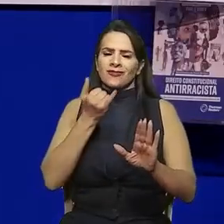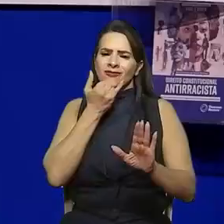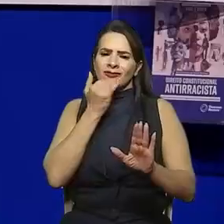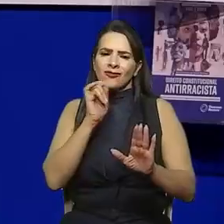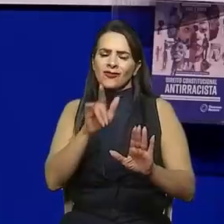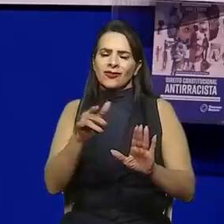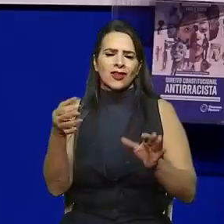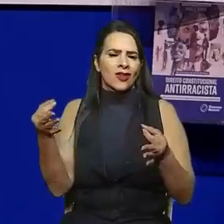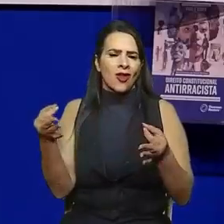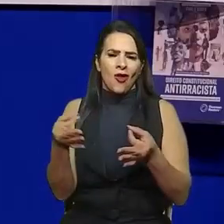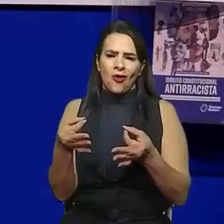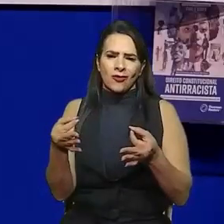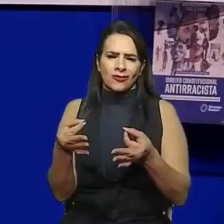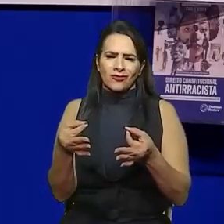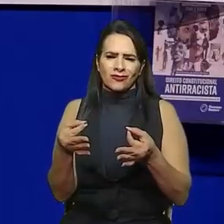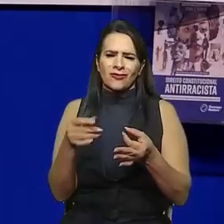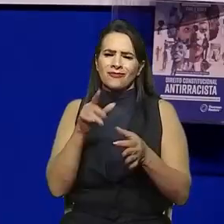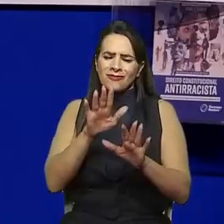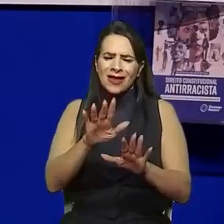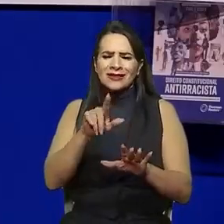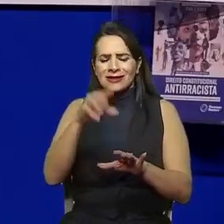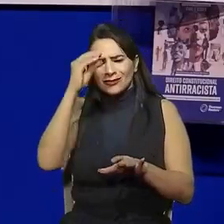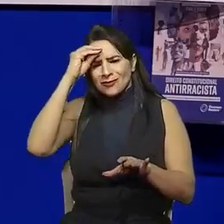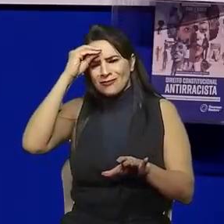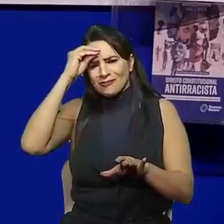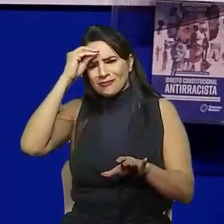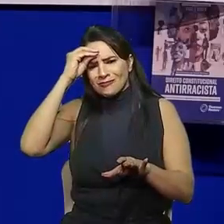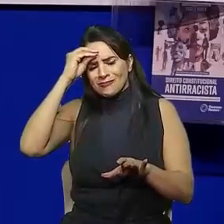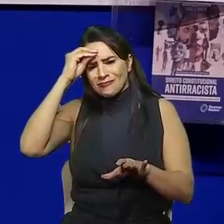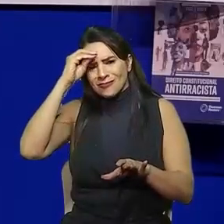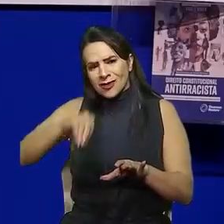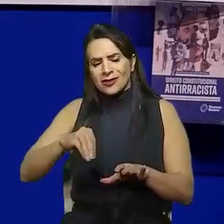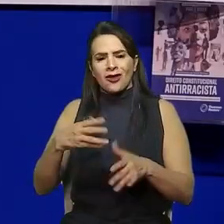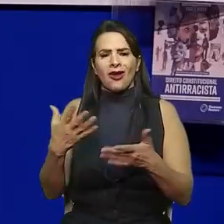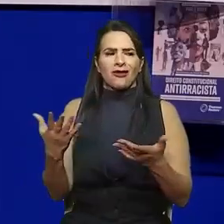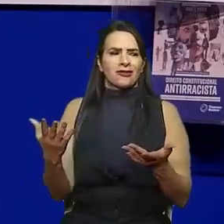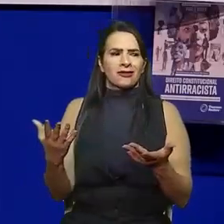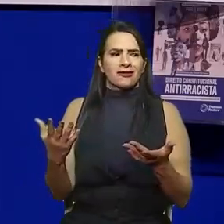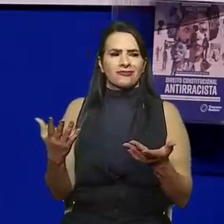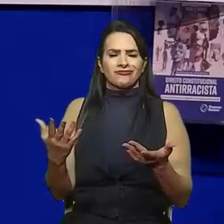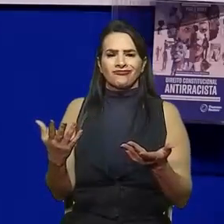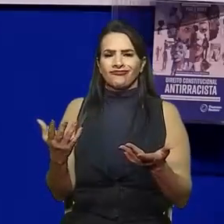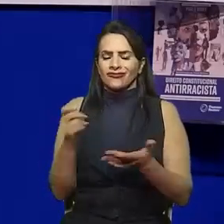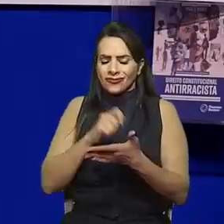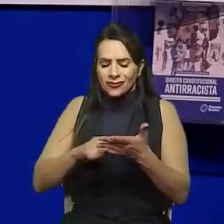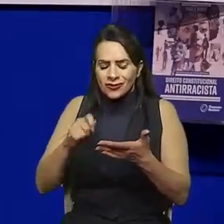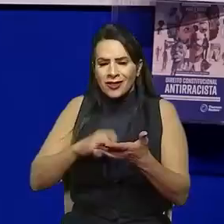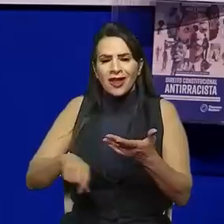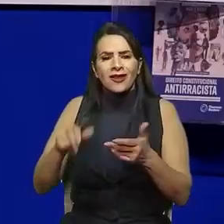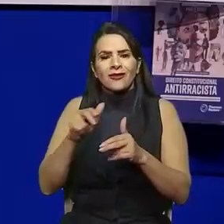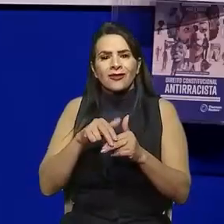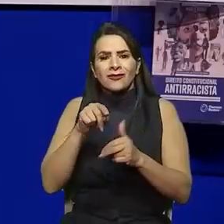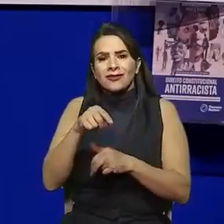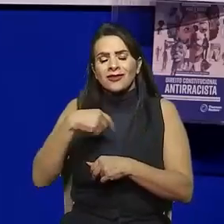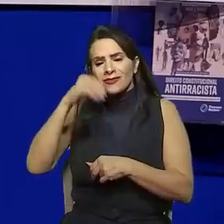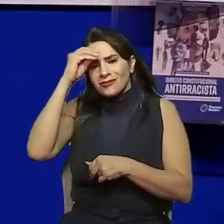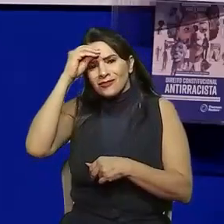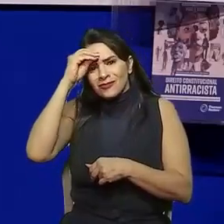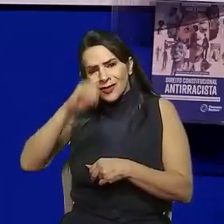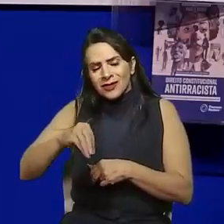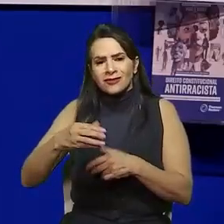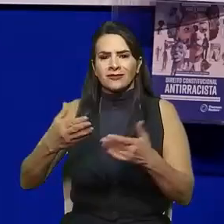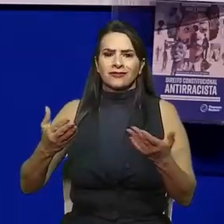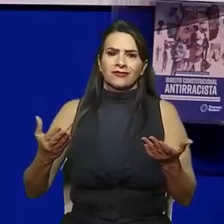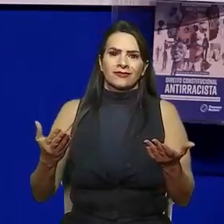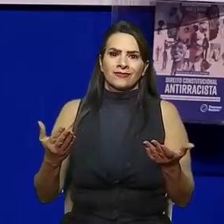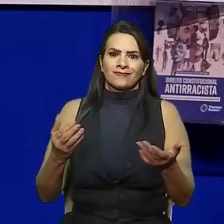você é mesmo um poço de preguiça e não faz porque é preguiçosa. Eu tento muito